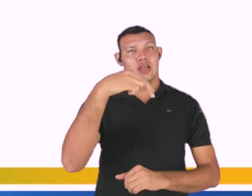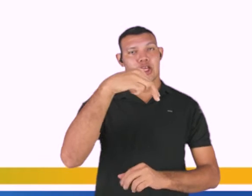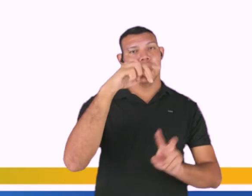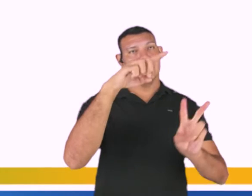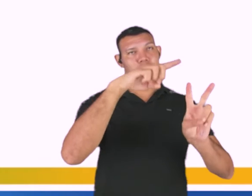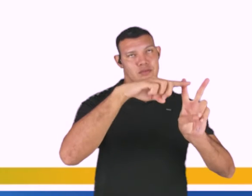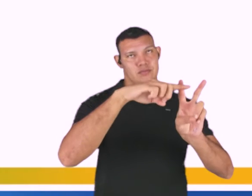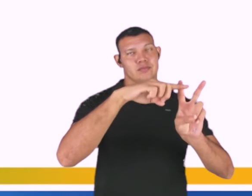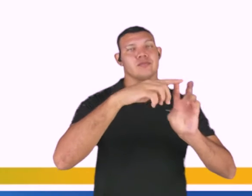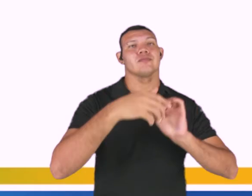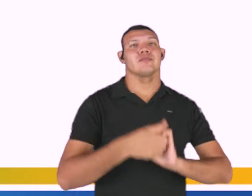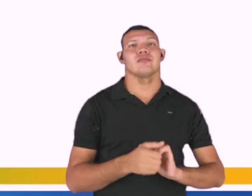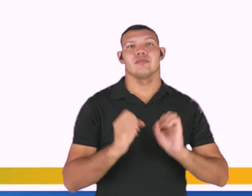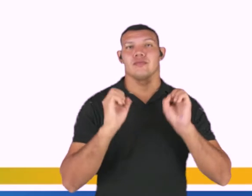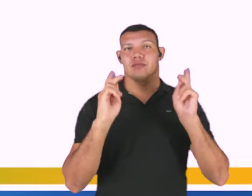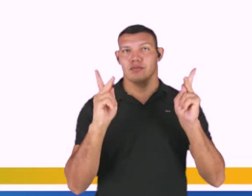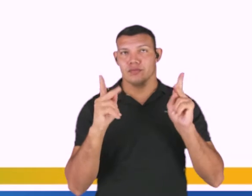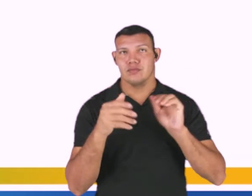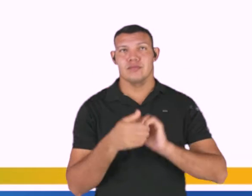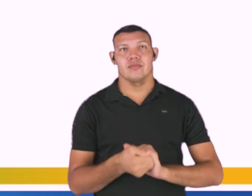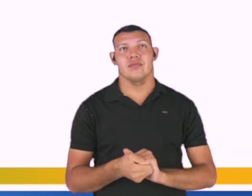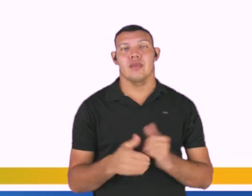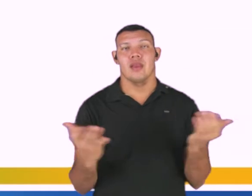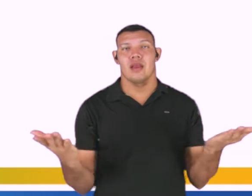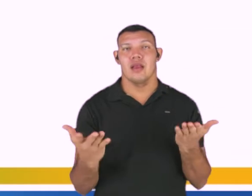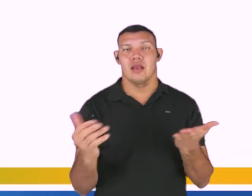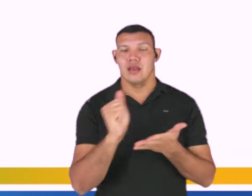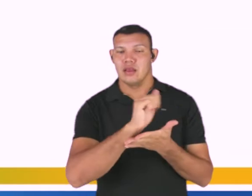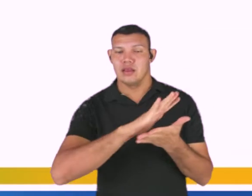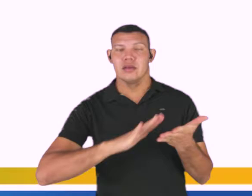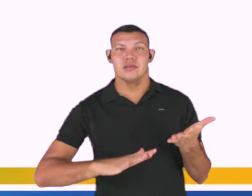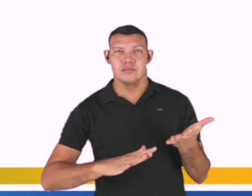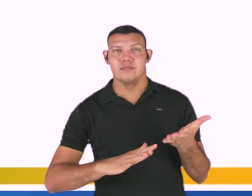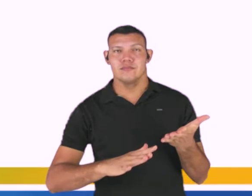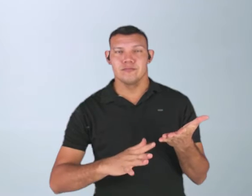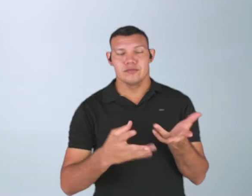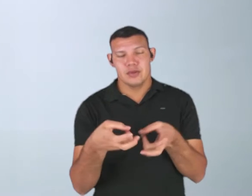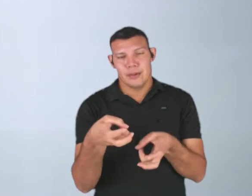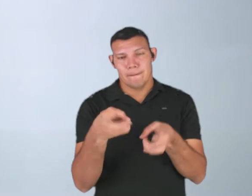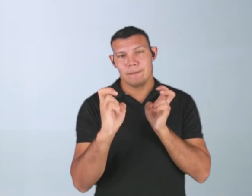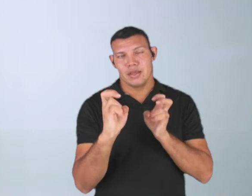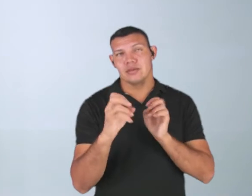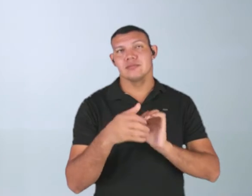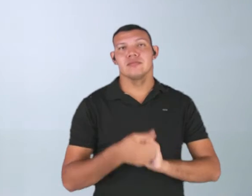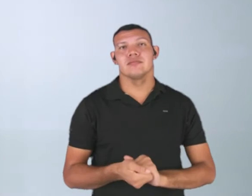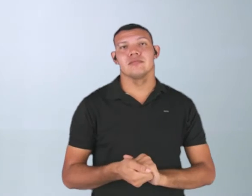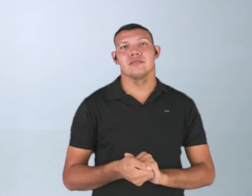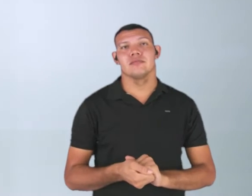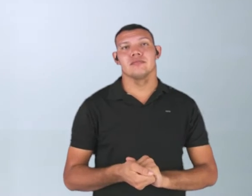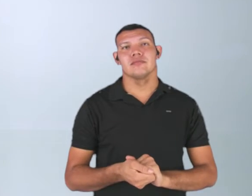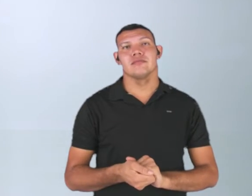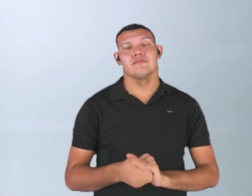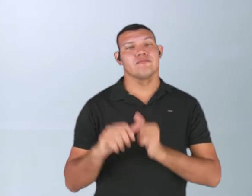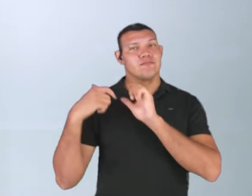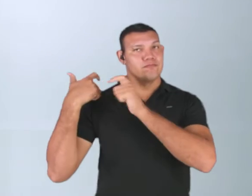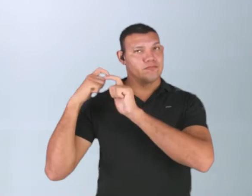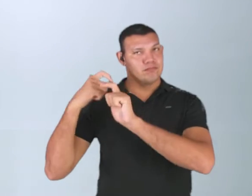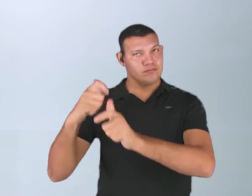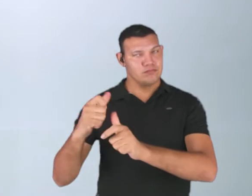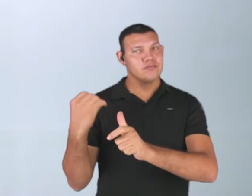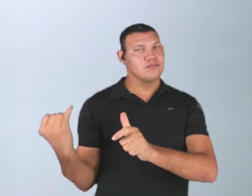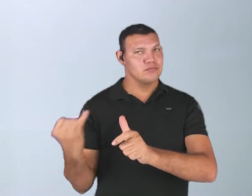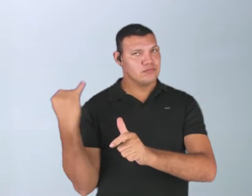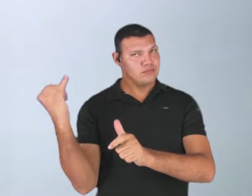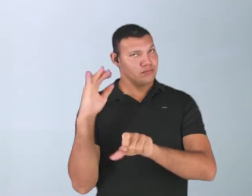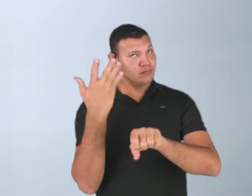raízes. Tudo bem? Nós vamos dar um exercitando para vocês perceberem esse teorema fundamental